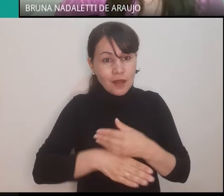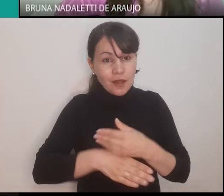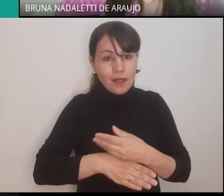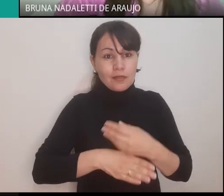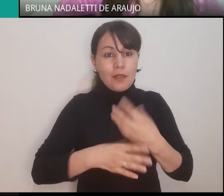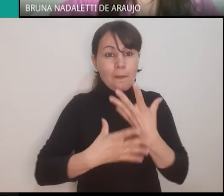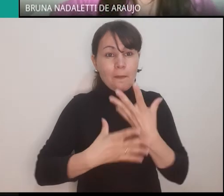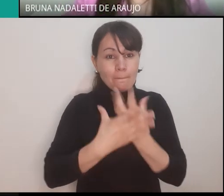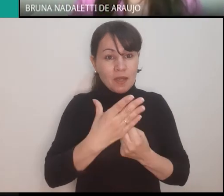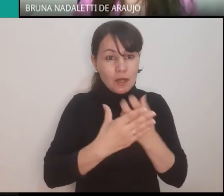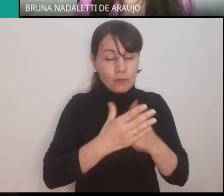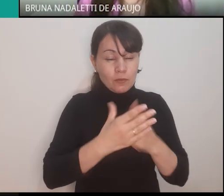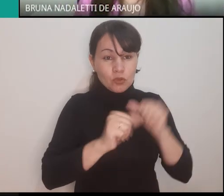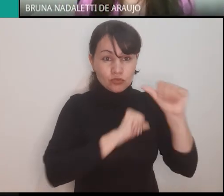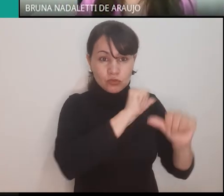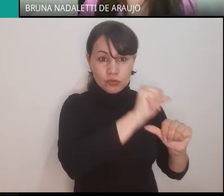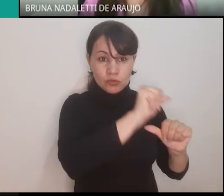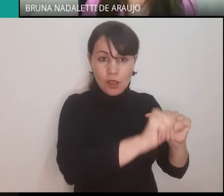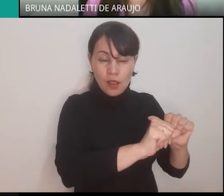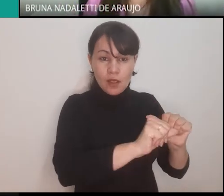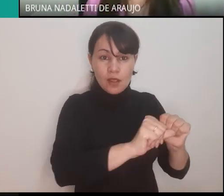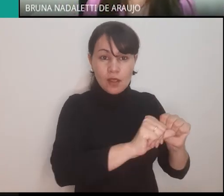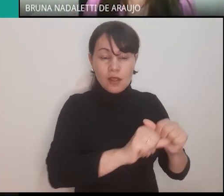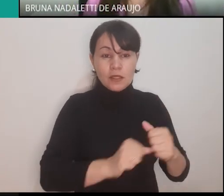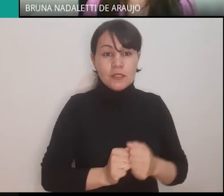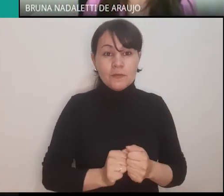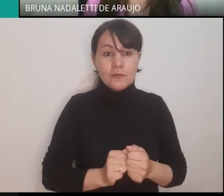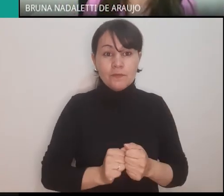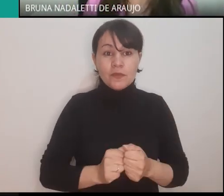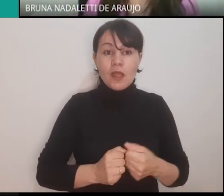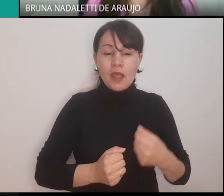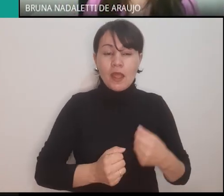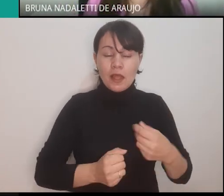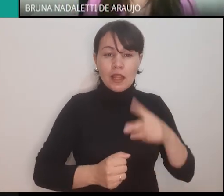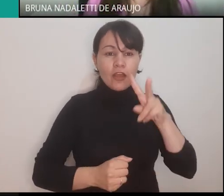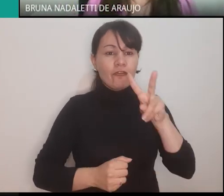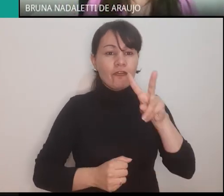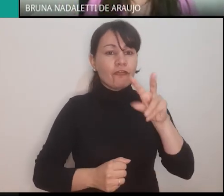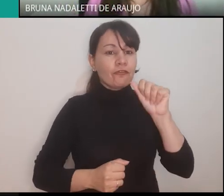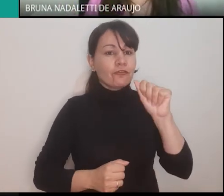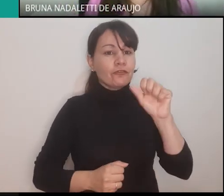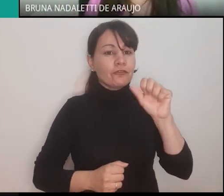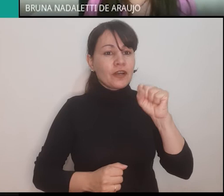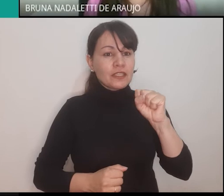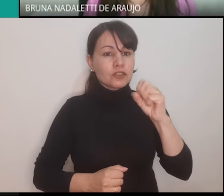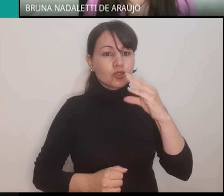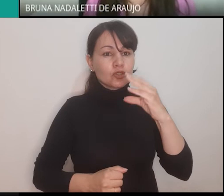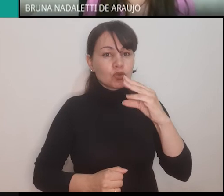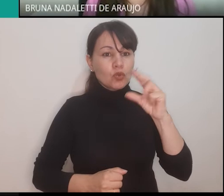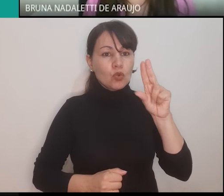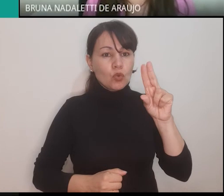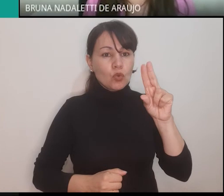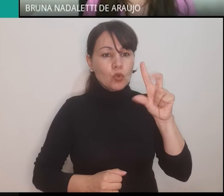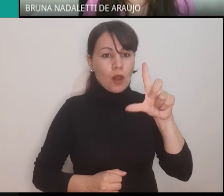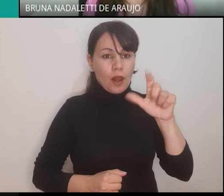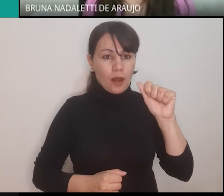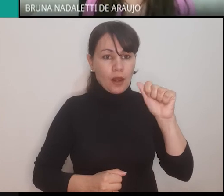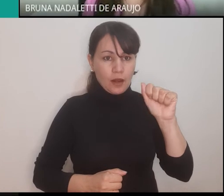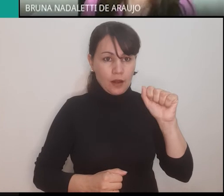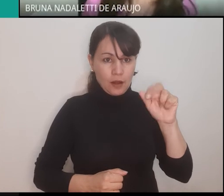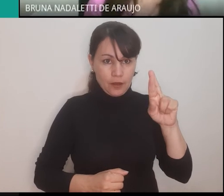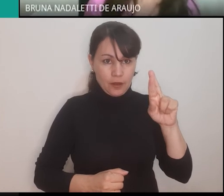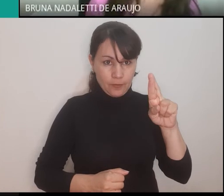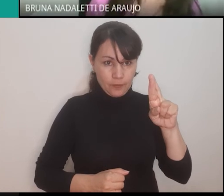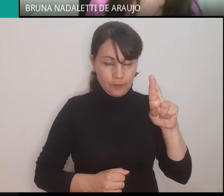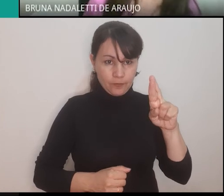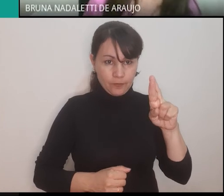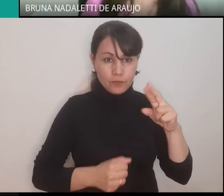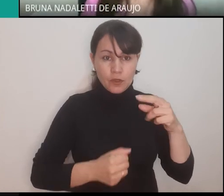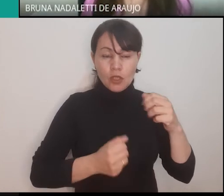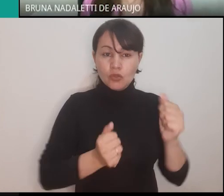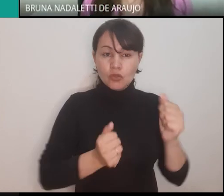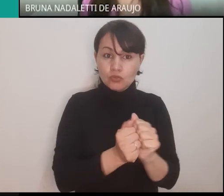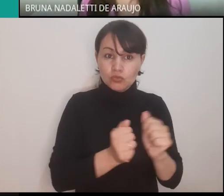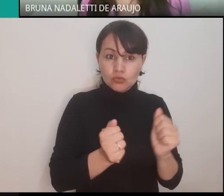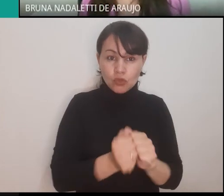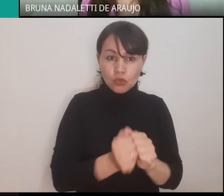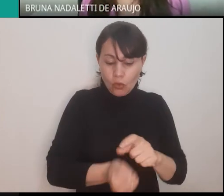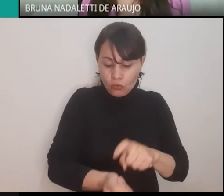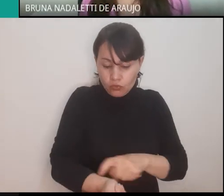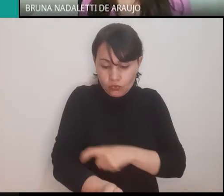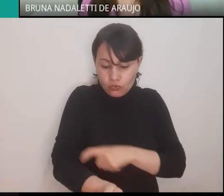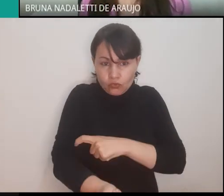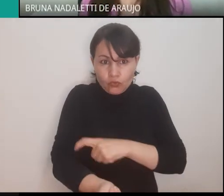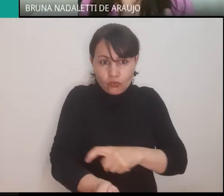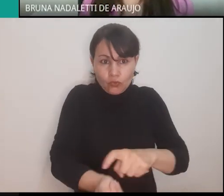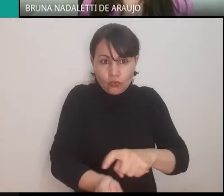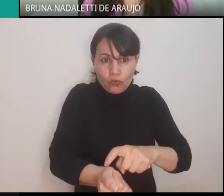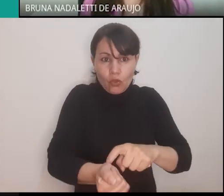hemodiálise, ela é exclusivamente vascular, envolvendo artérias e veias, em conjunto ou